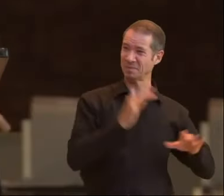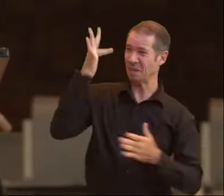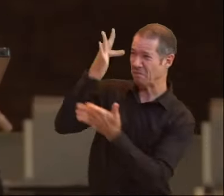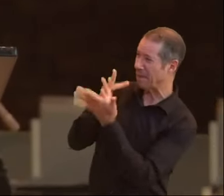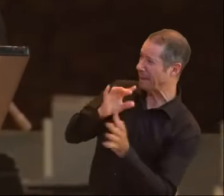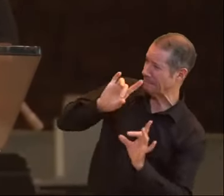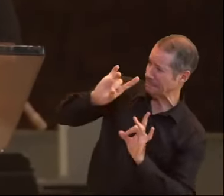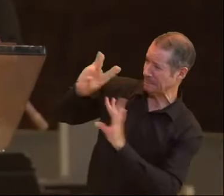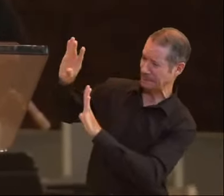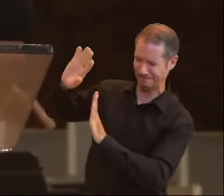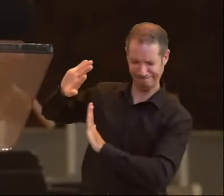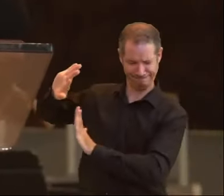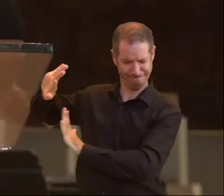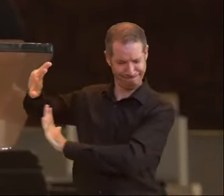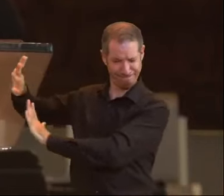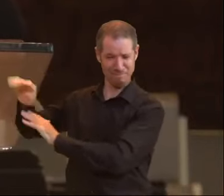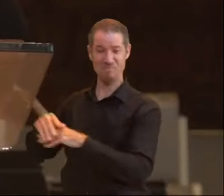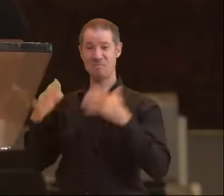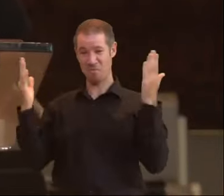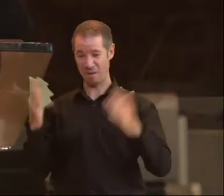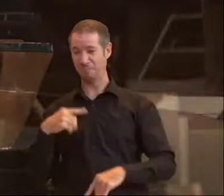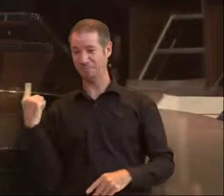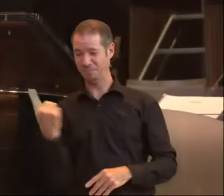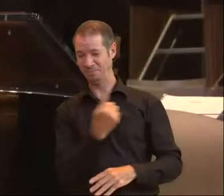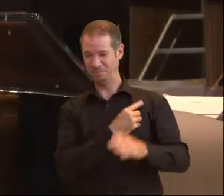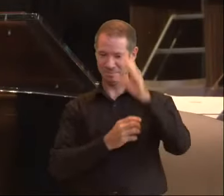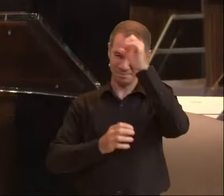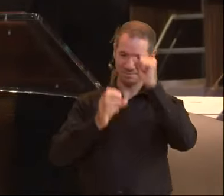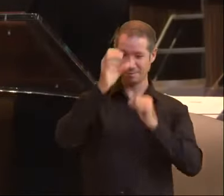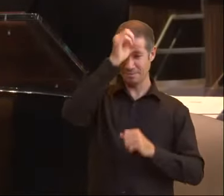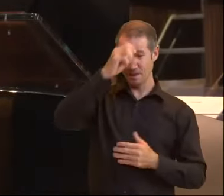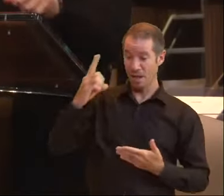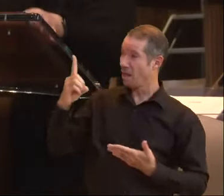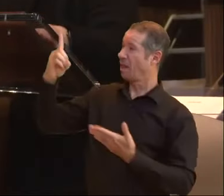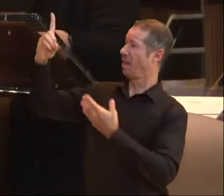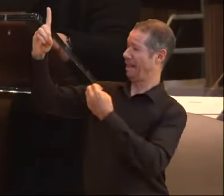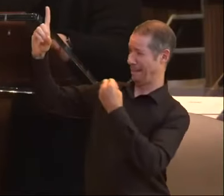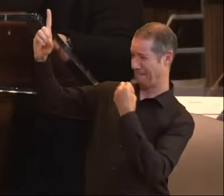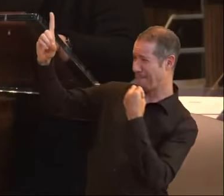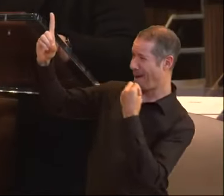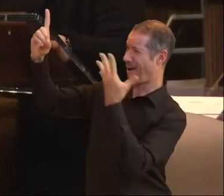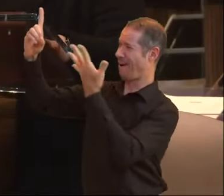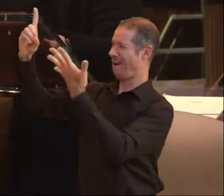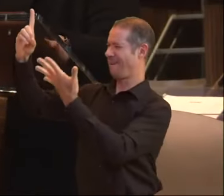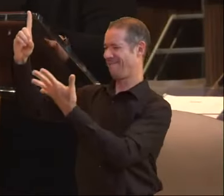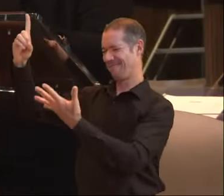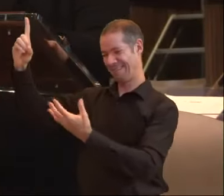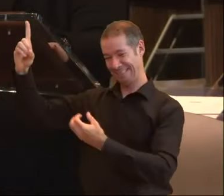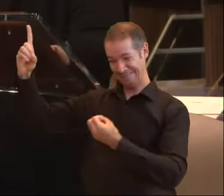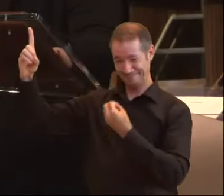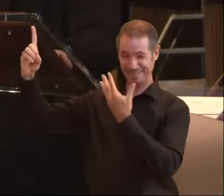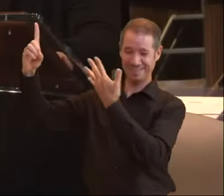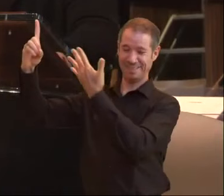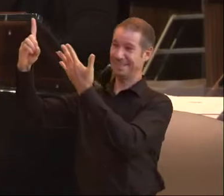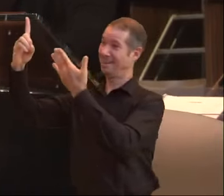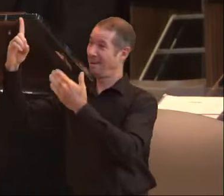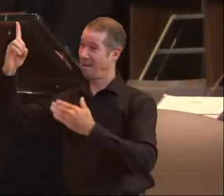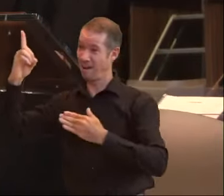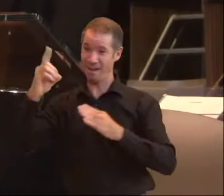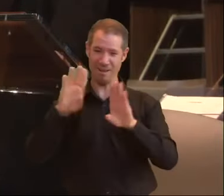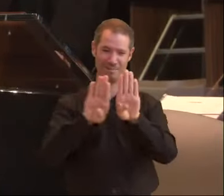a fé. Agora você aprende. Deus é tão bom, pois abriu